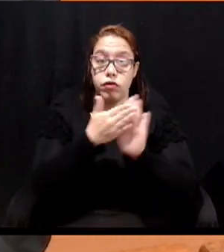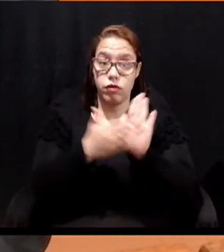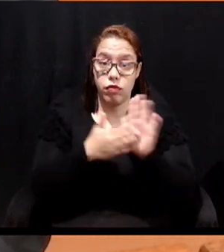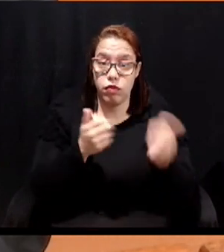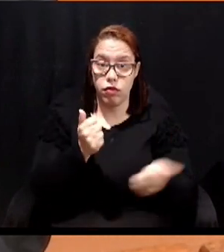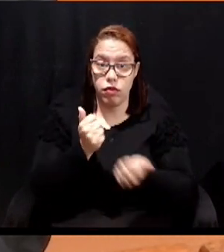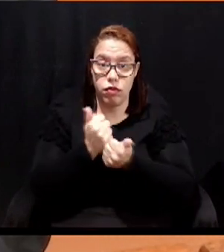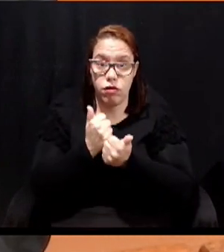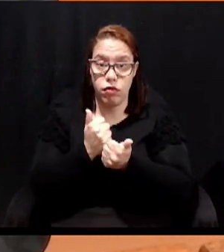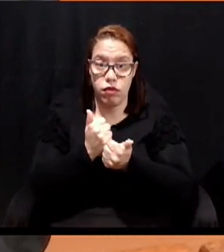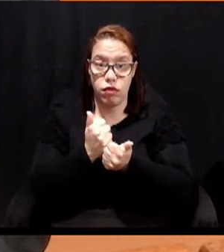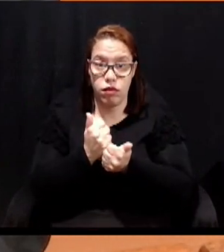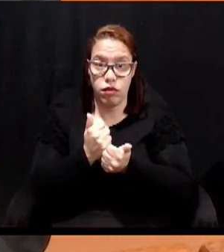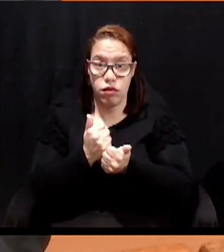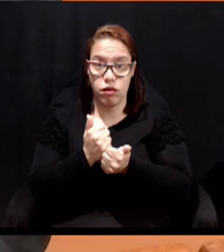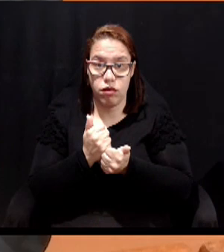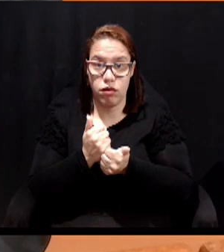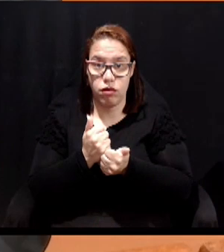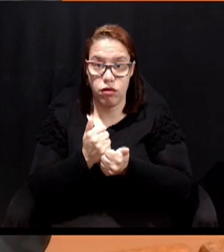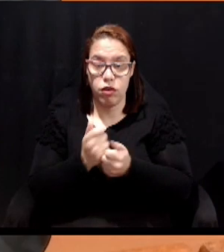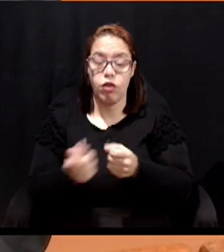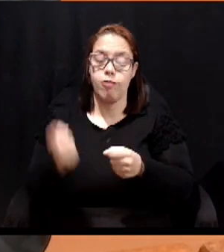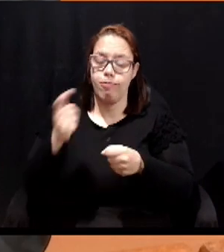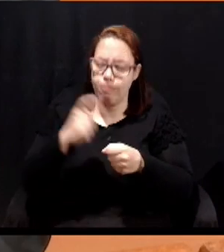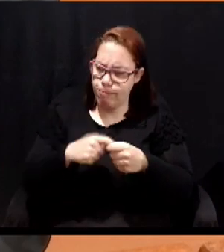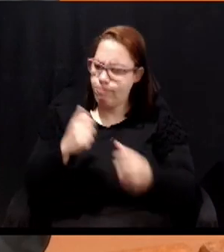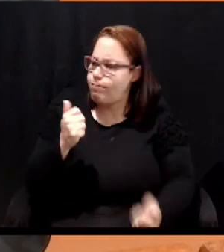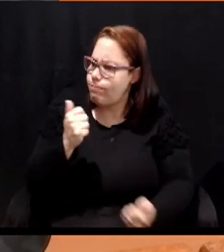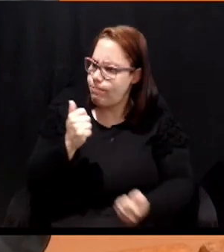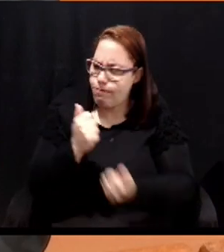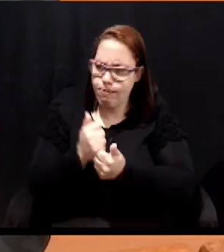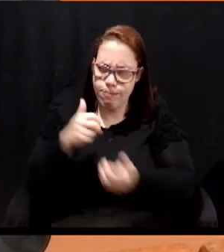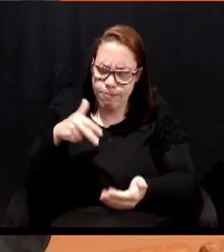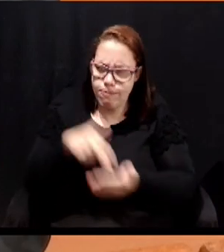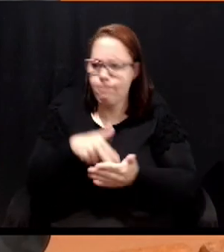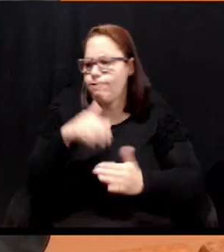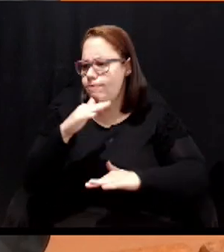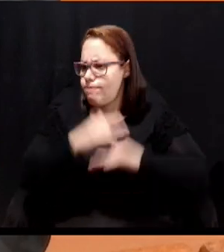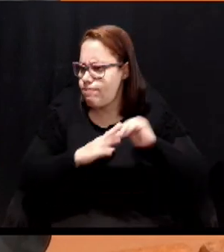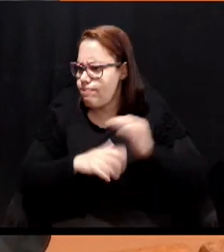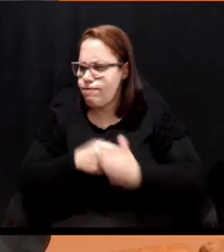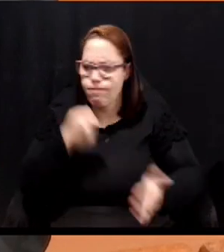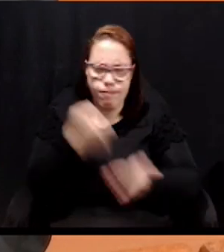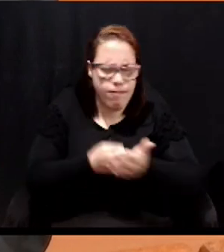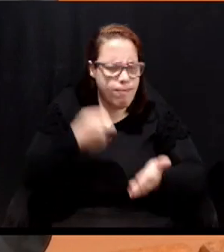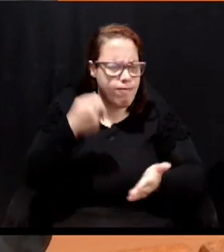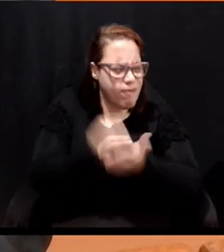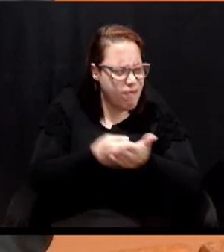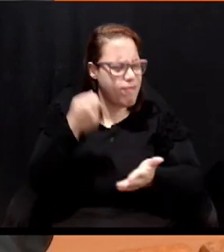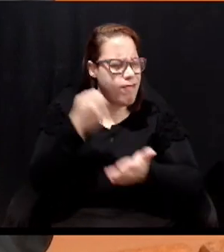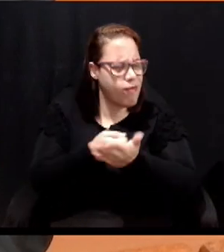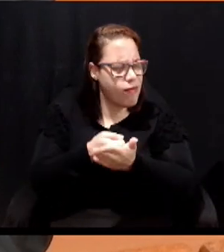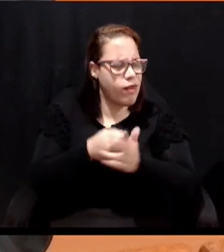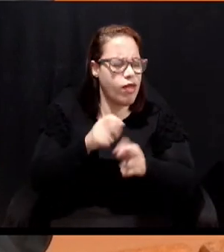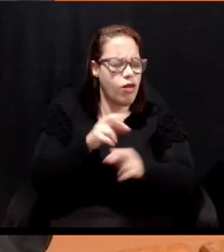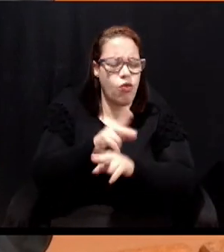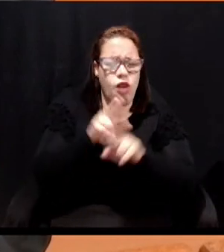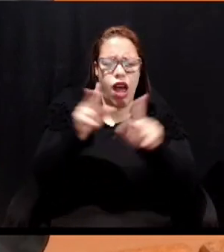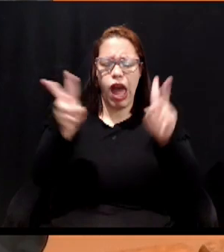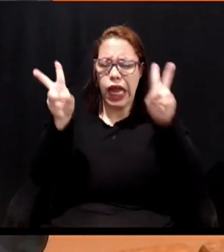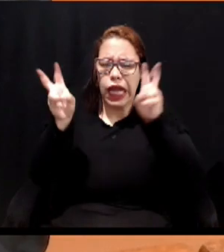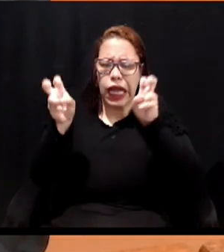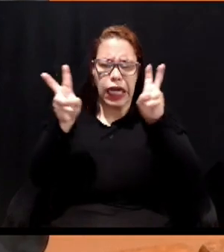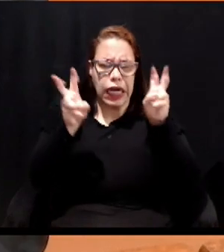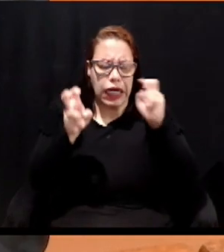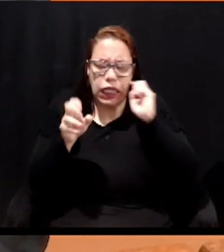é reativar realmente essa parceria, colocá-la em ação, né? porque temos vários temas aqui, por exemplo,